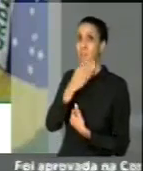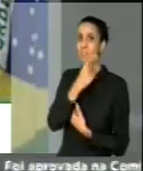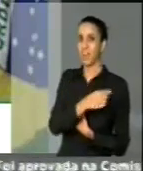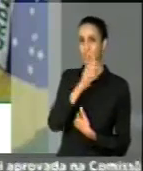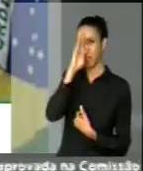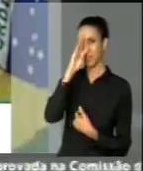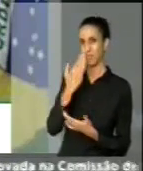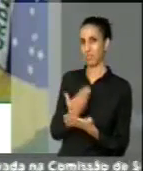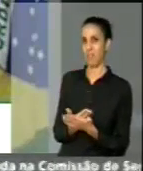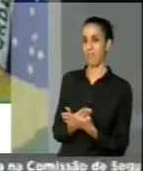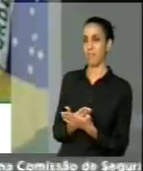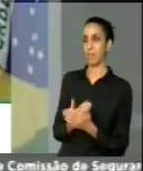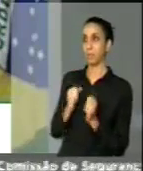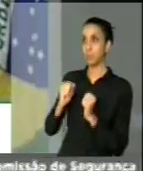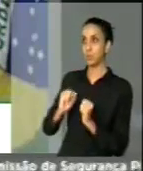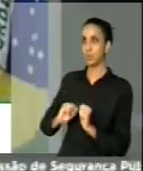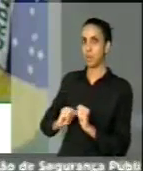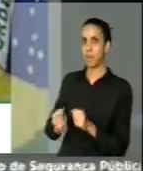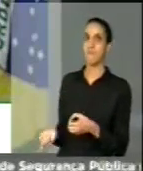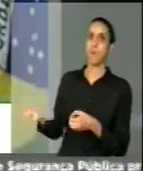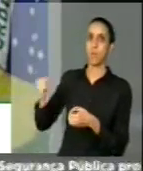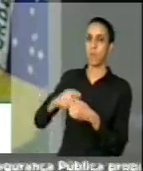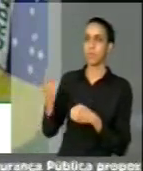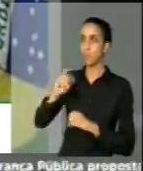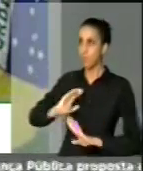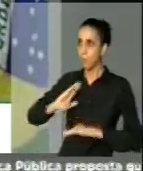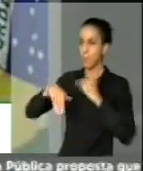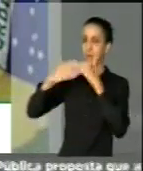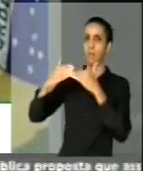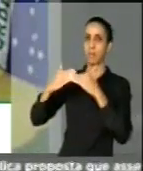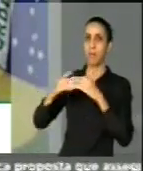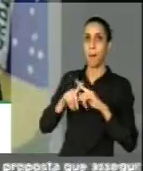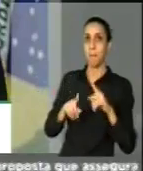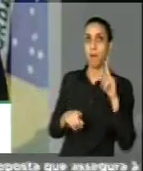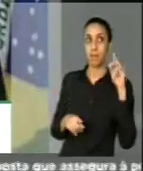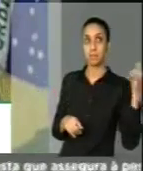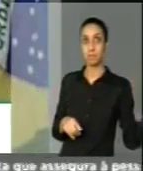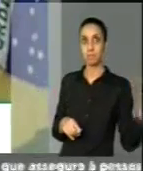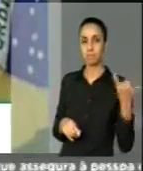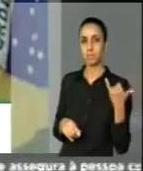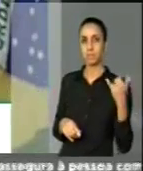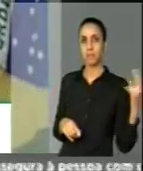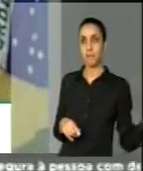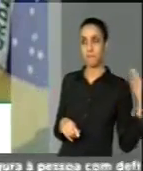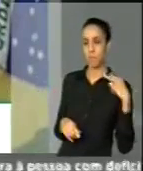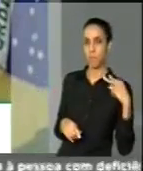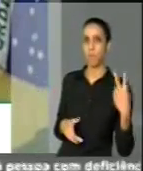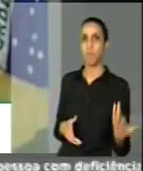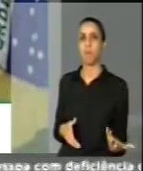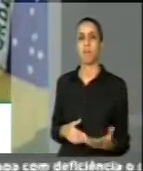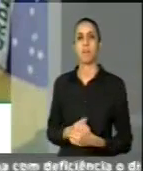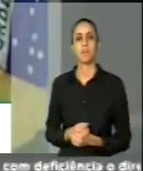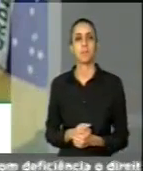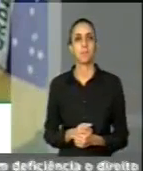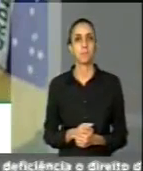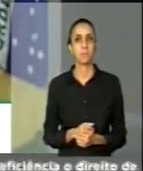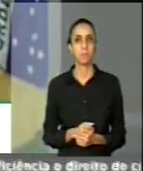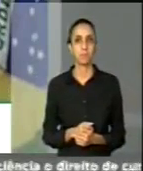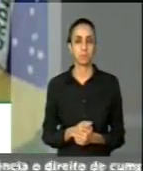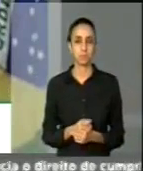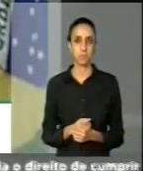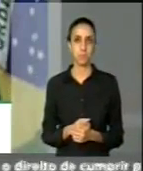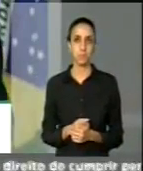Estado, né? Eu falei, eu ainda tenho esperança, porque eu tinha vindo de uma experiência consagrada no Paraná, do governo Álvaro